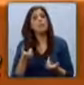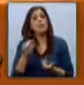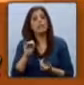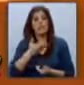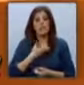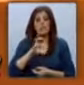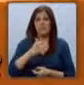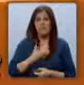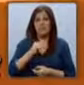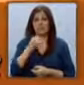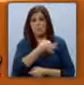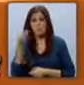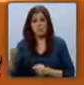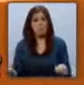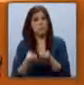cdspp em Viseu